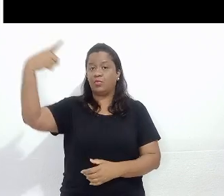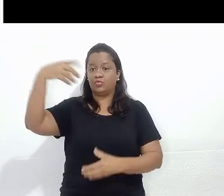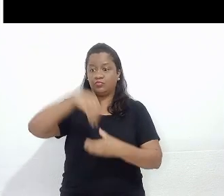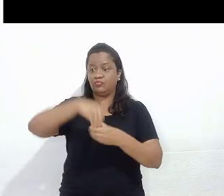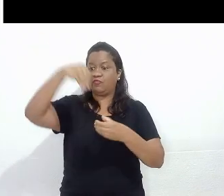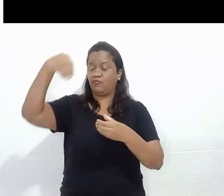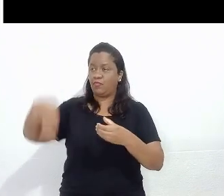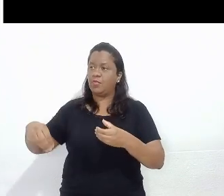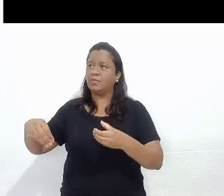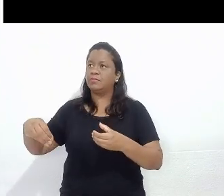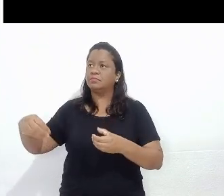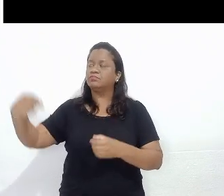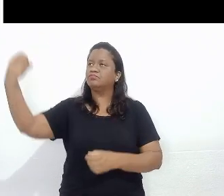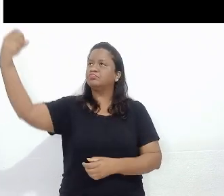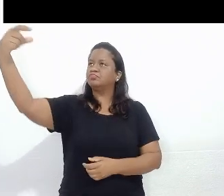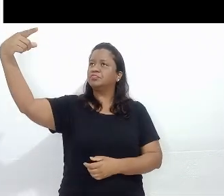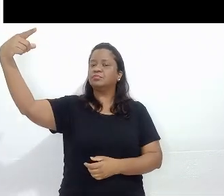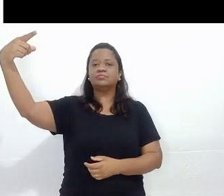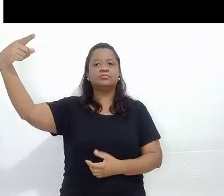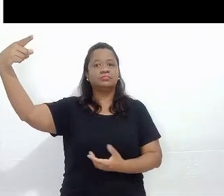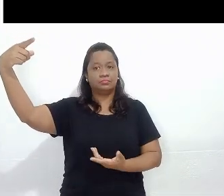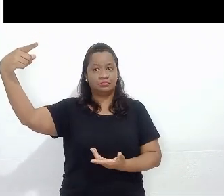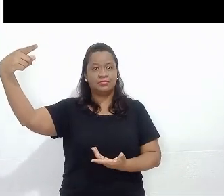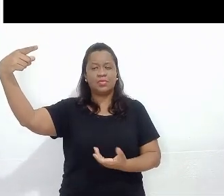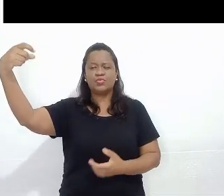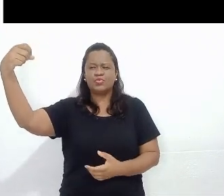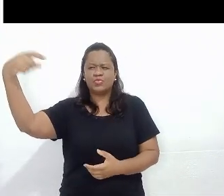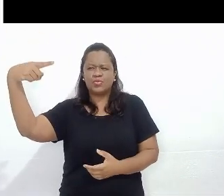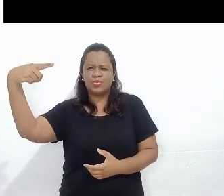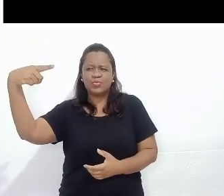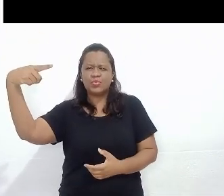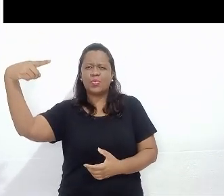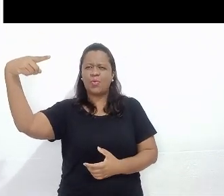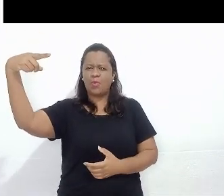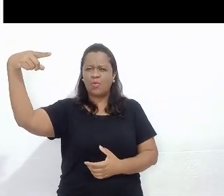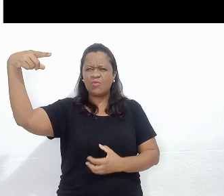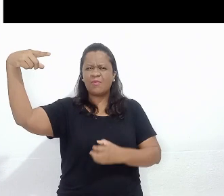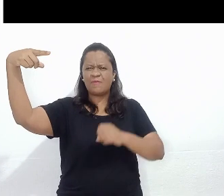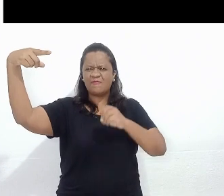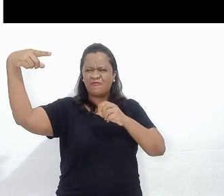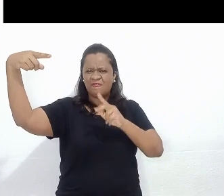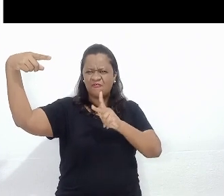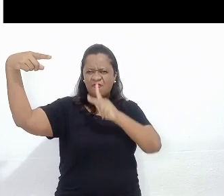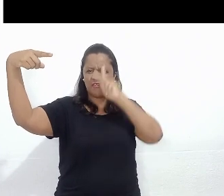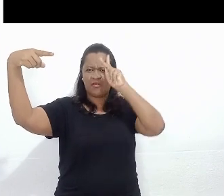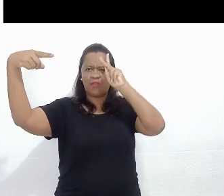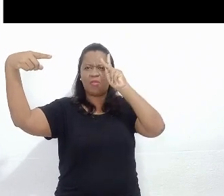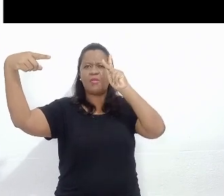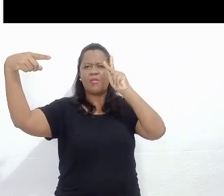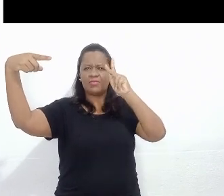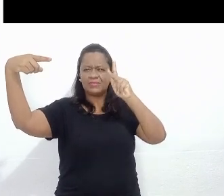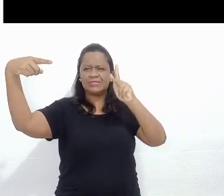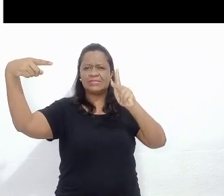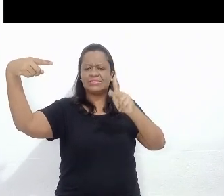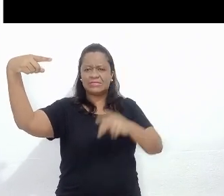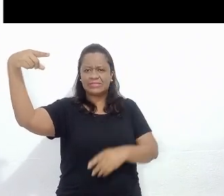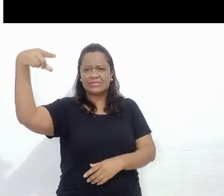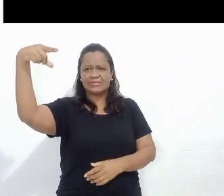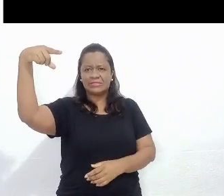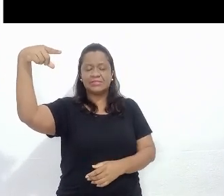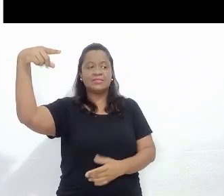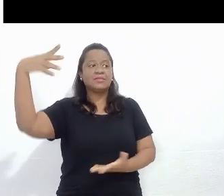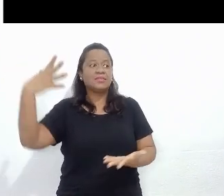E é importante para o seu filme que aquele sol esteja bem intenso mesmo, bem forte, né, sol a pino. E aí o